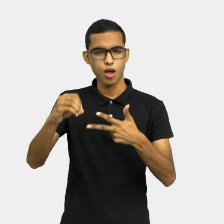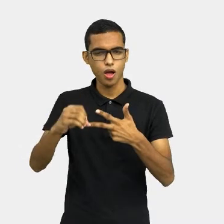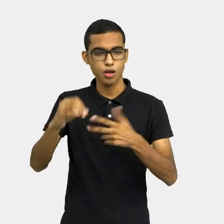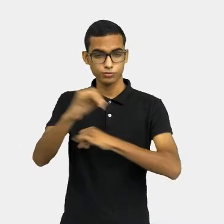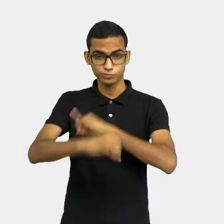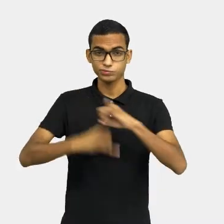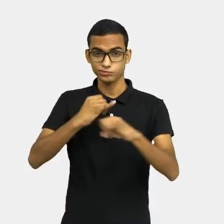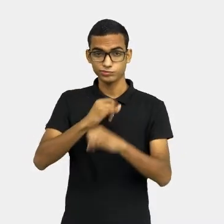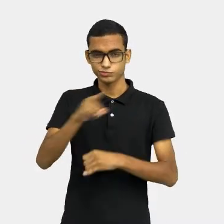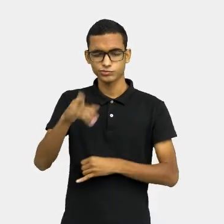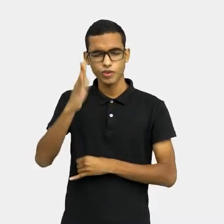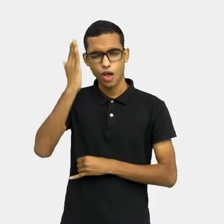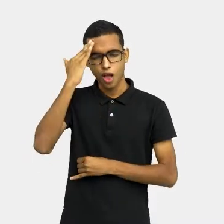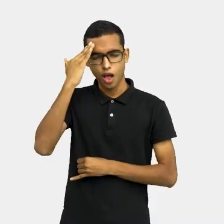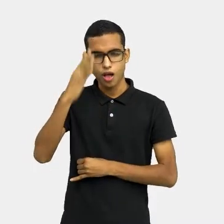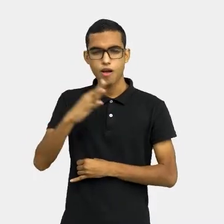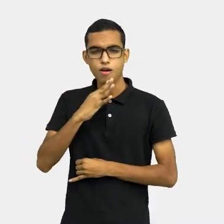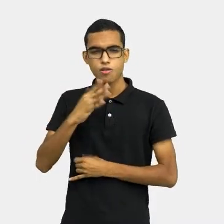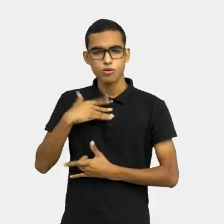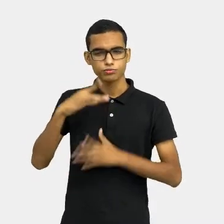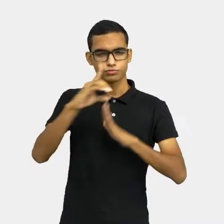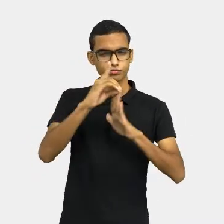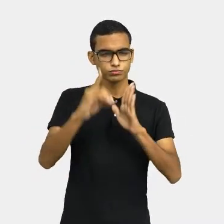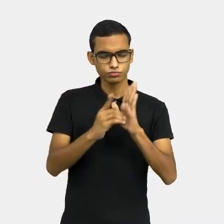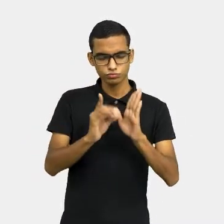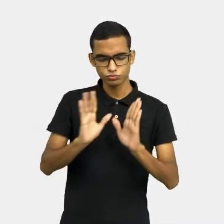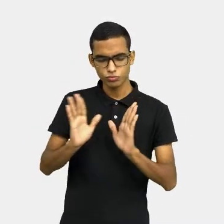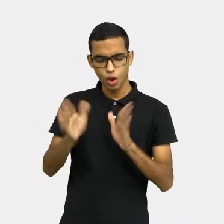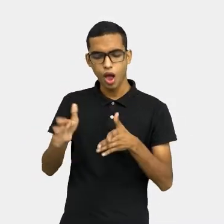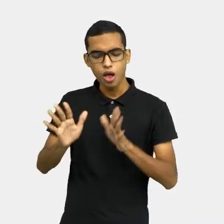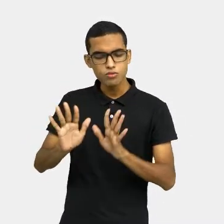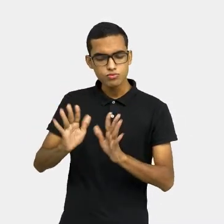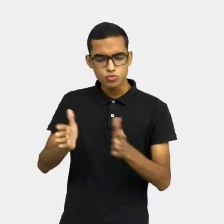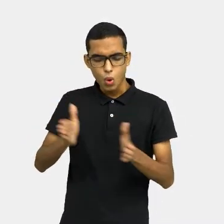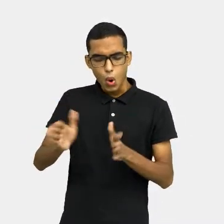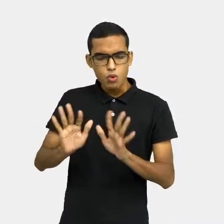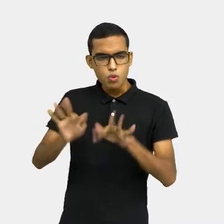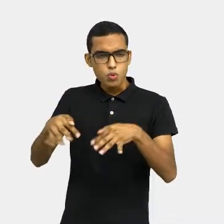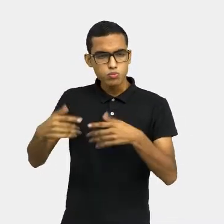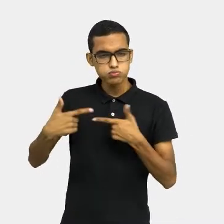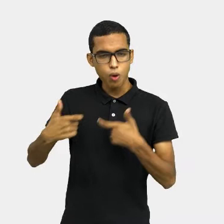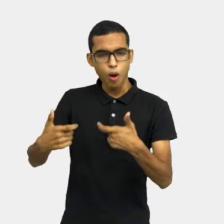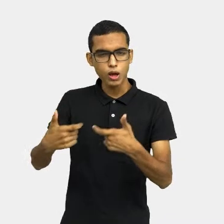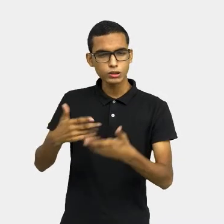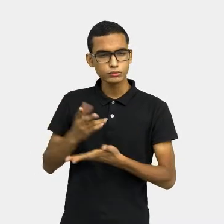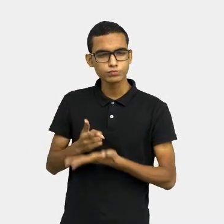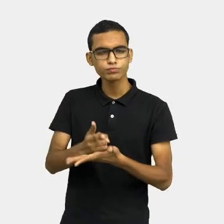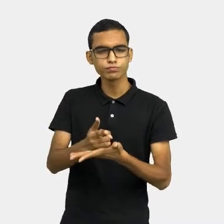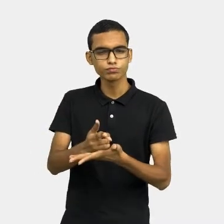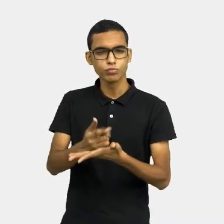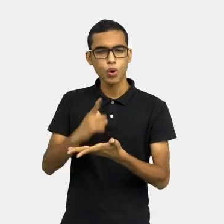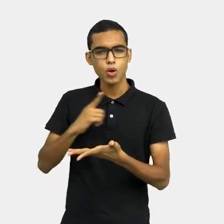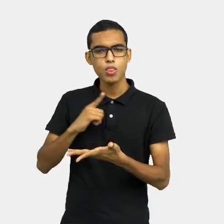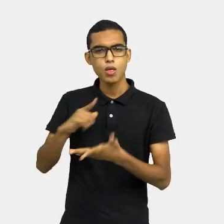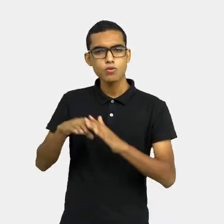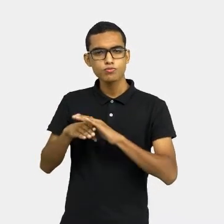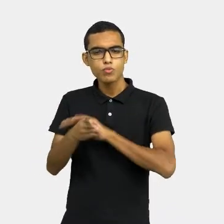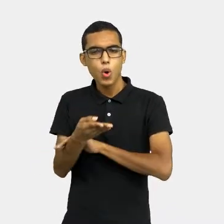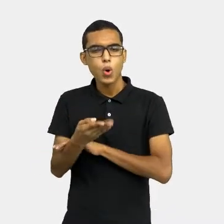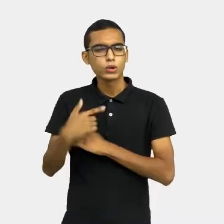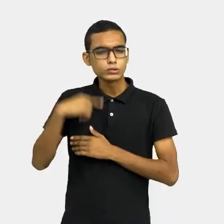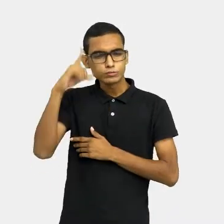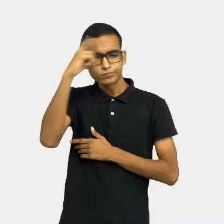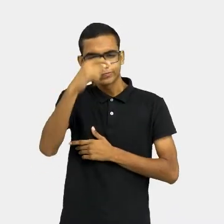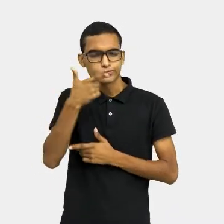sabem. Então, a década que se segue ao fim da guerra constitui praticamente uma continuação desta, com a acomodação difícil